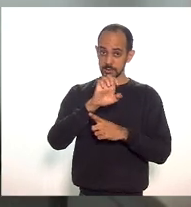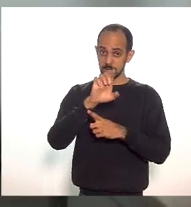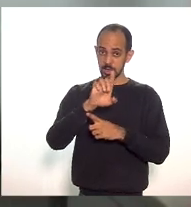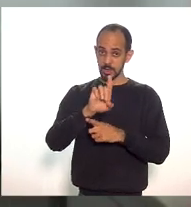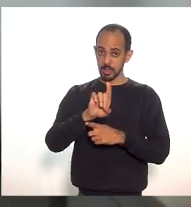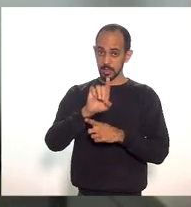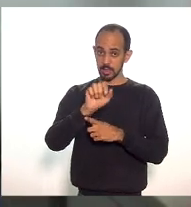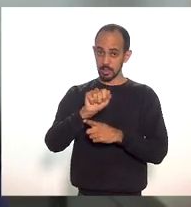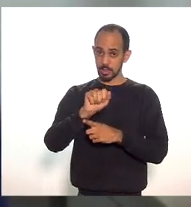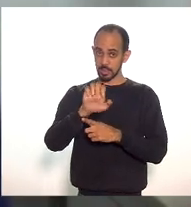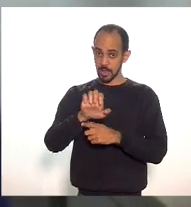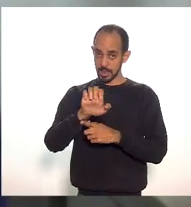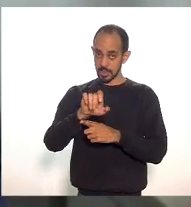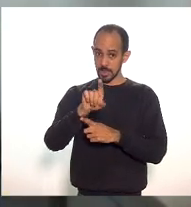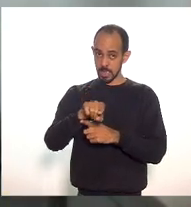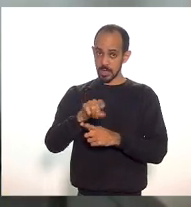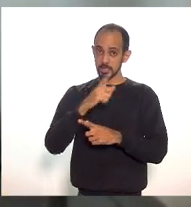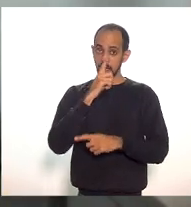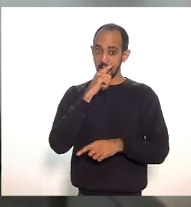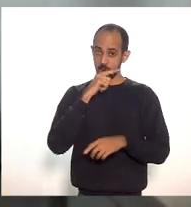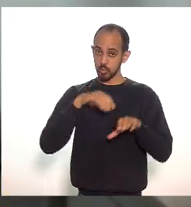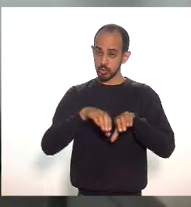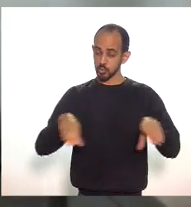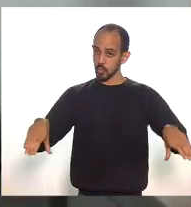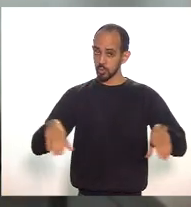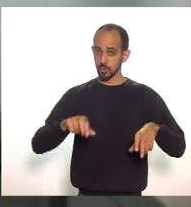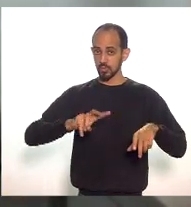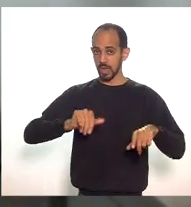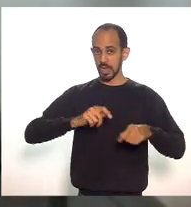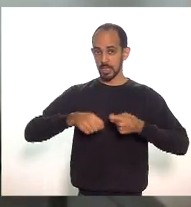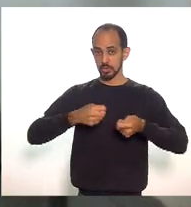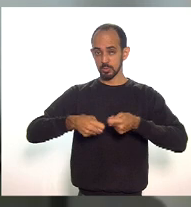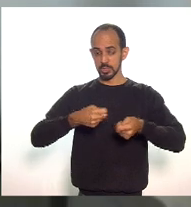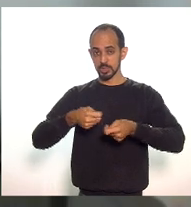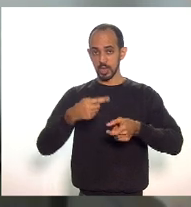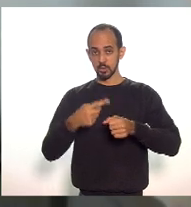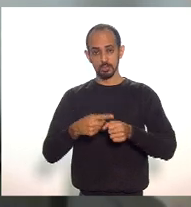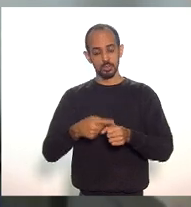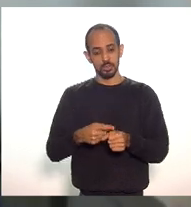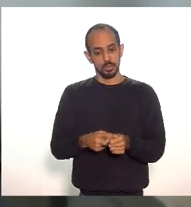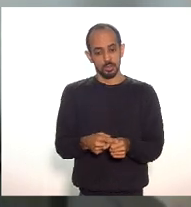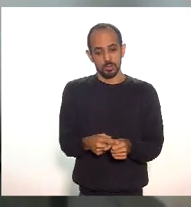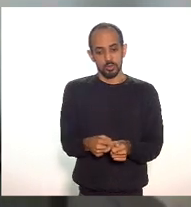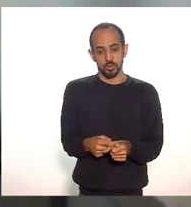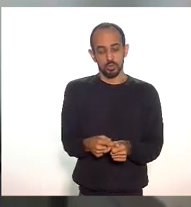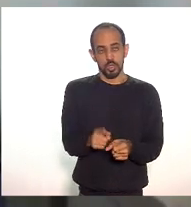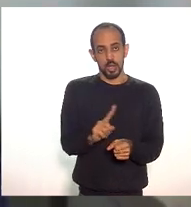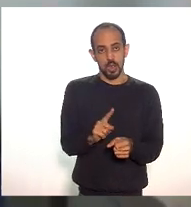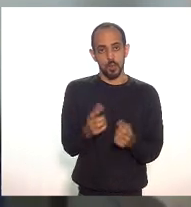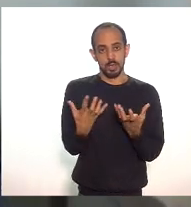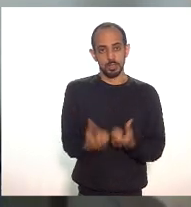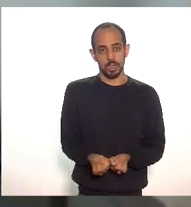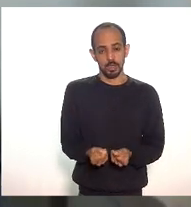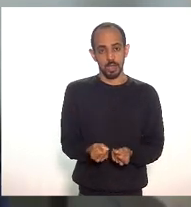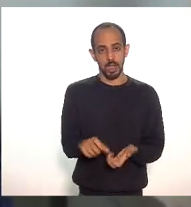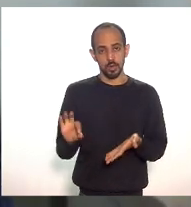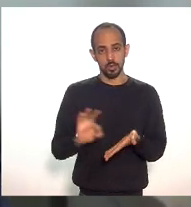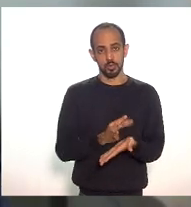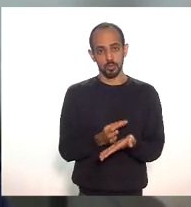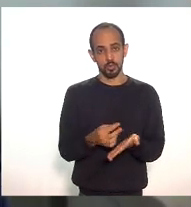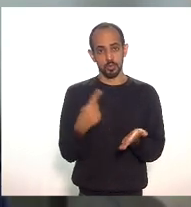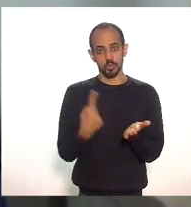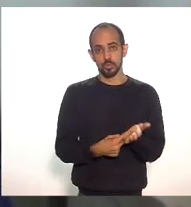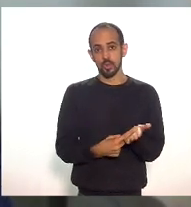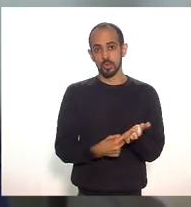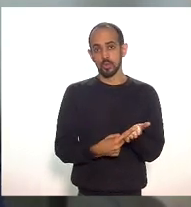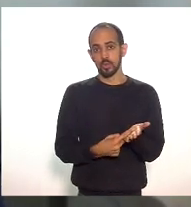a ser de água e esgoto que eu vai administrar os municípios que não acertar nosso cenário o termo